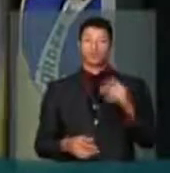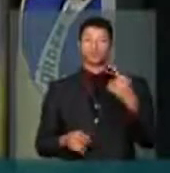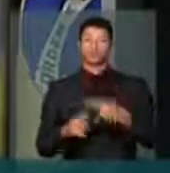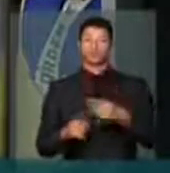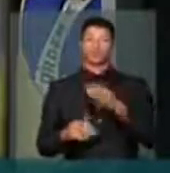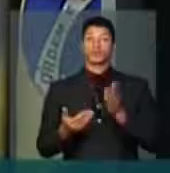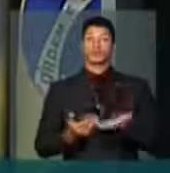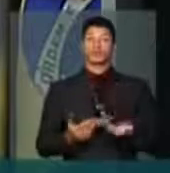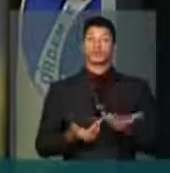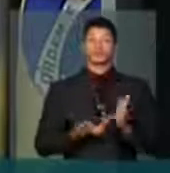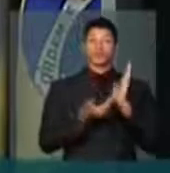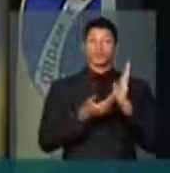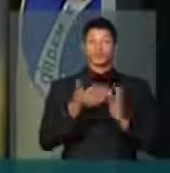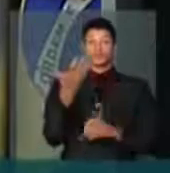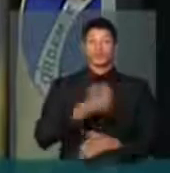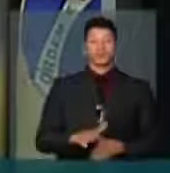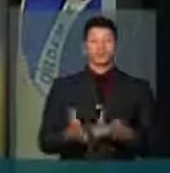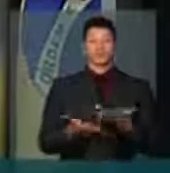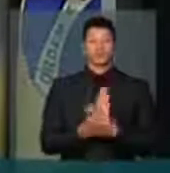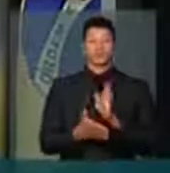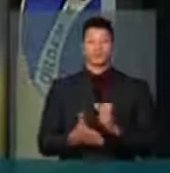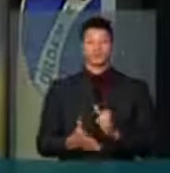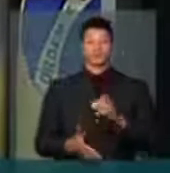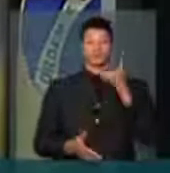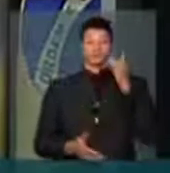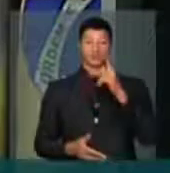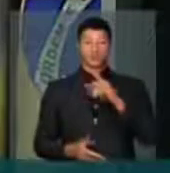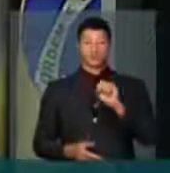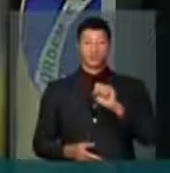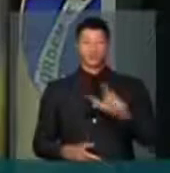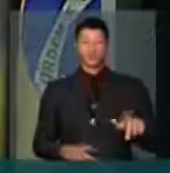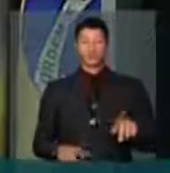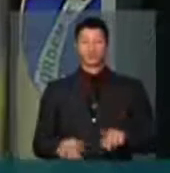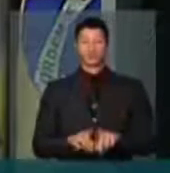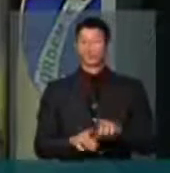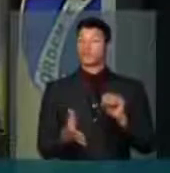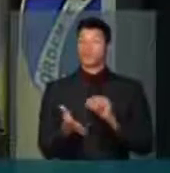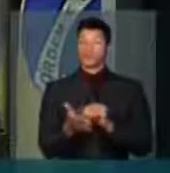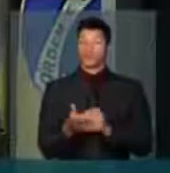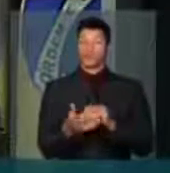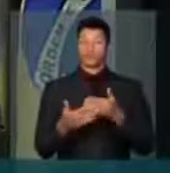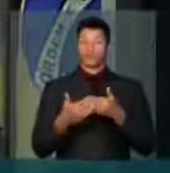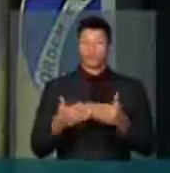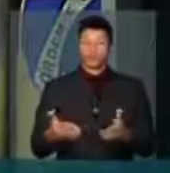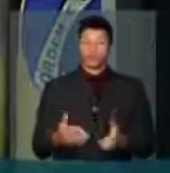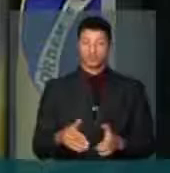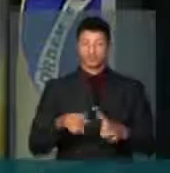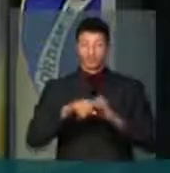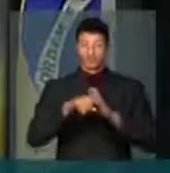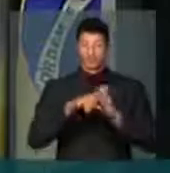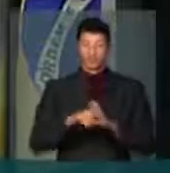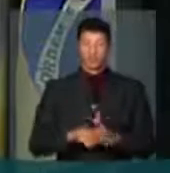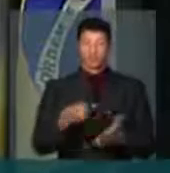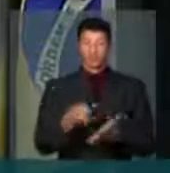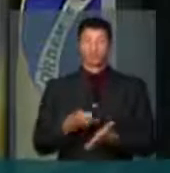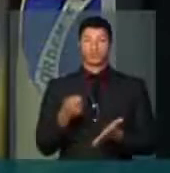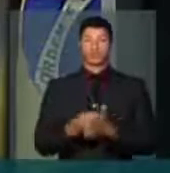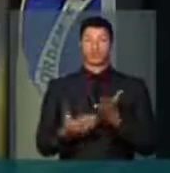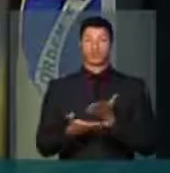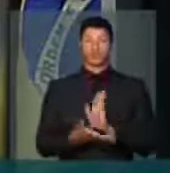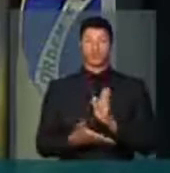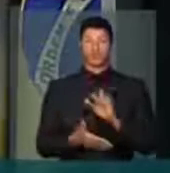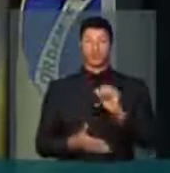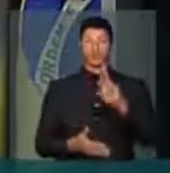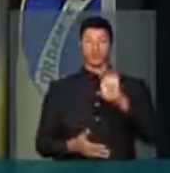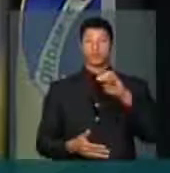quis aprovar, deputado Ivan Valente. E o PSOL também não faltou a estar questionando e cobrando que se aprovasse